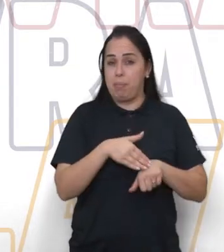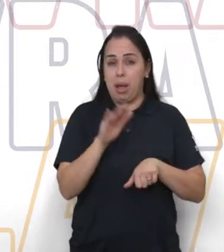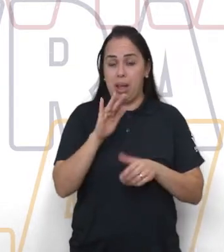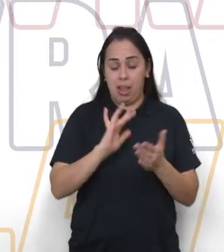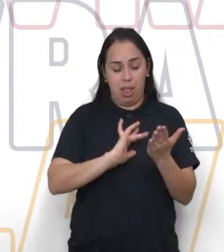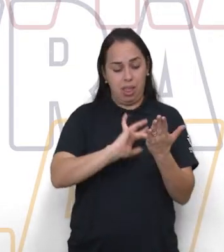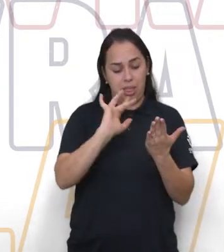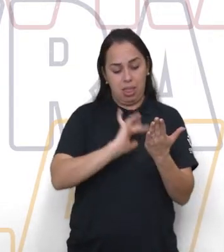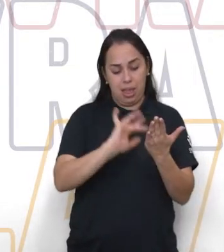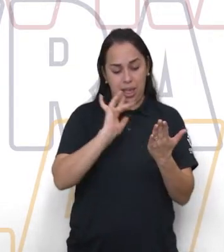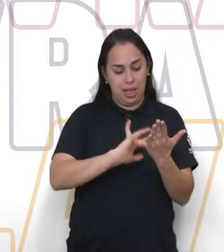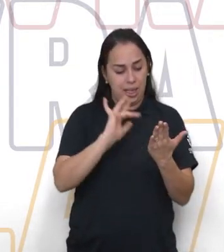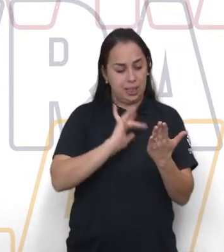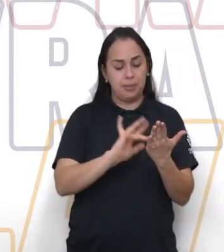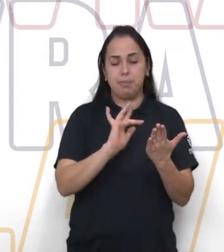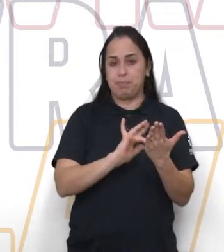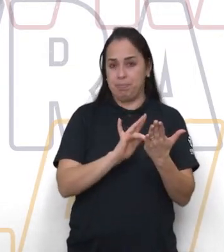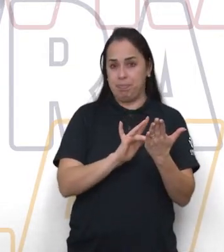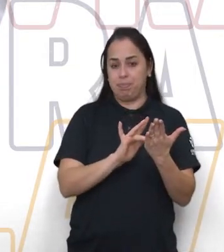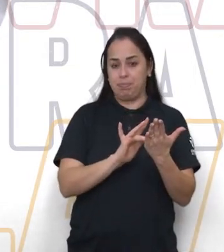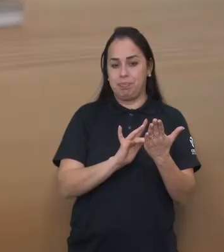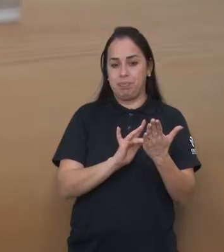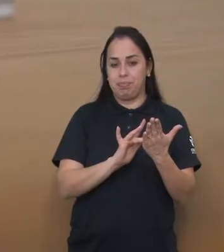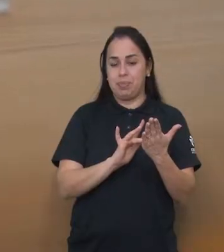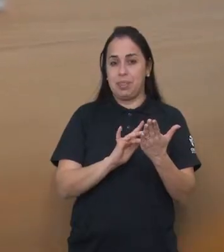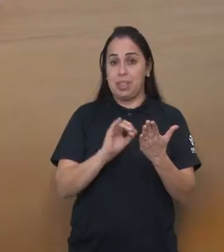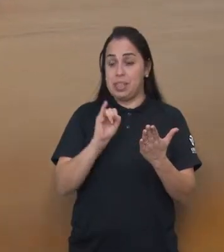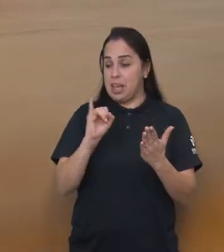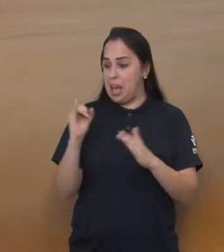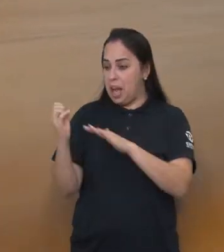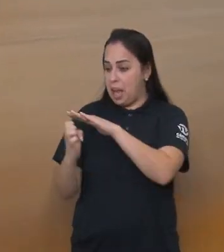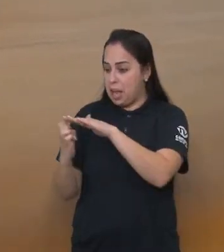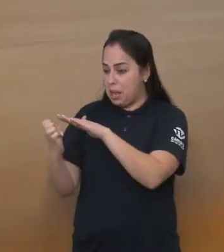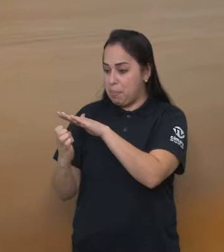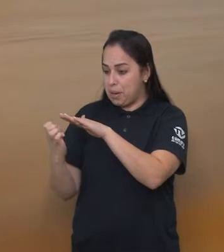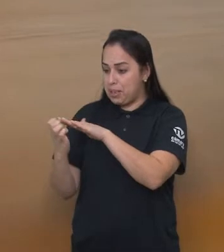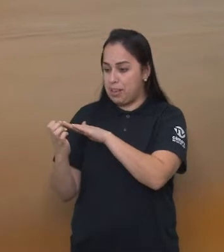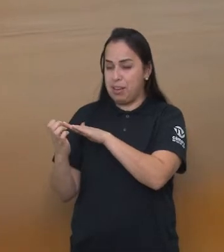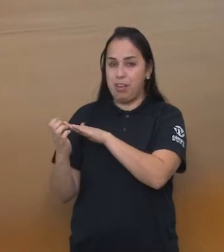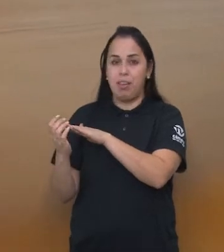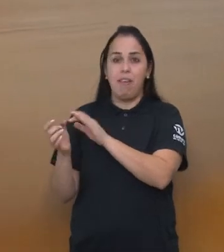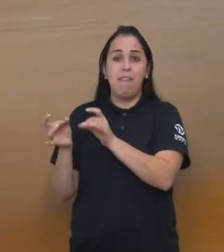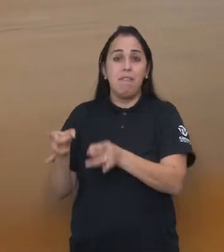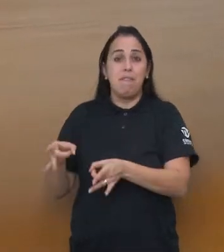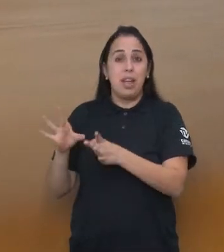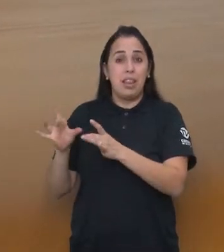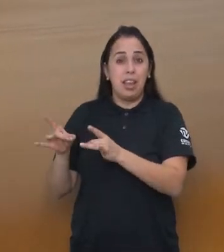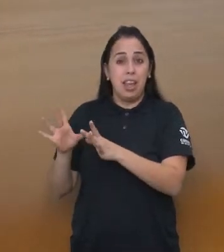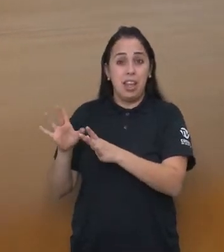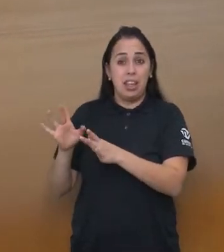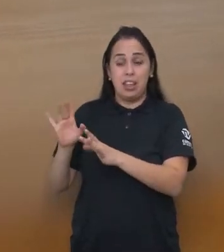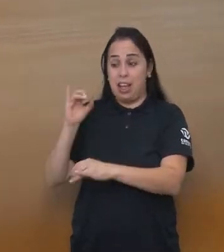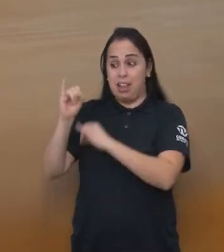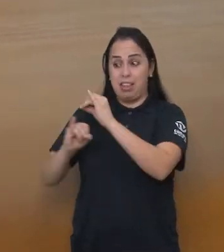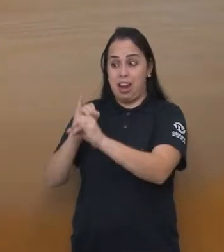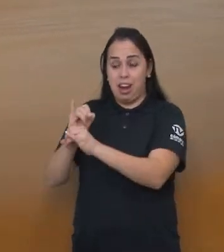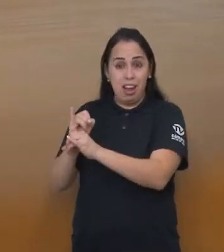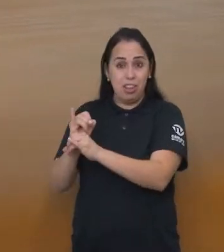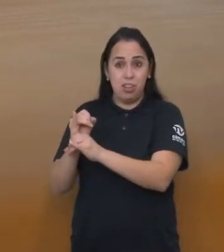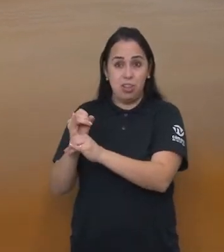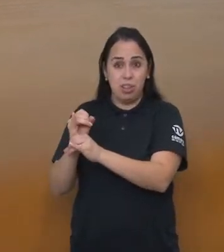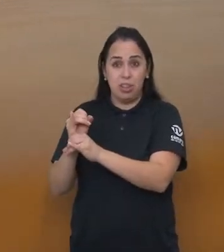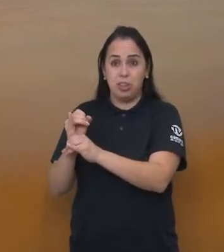o digital para comprar se as empresas não começarem a vender no digital não vão achar comprador